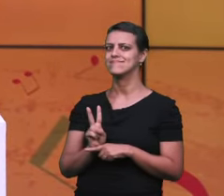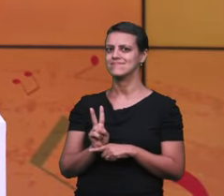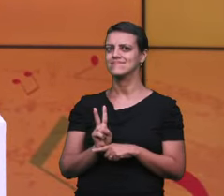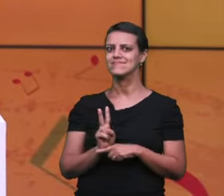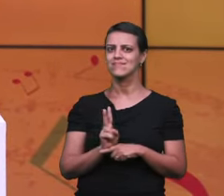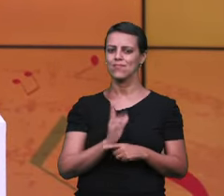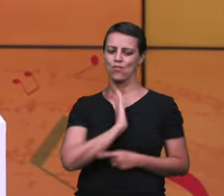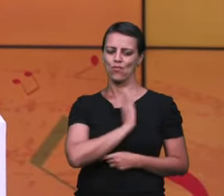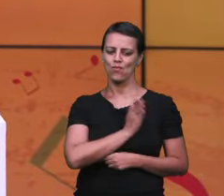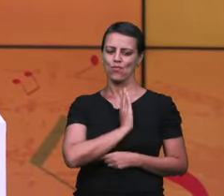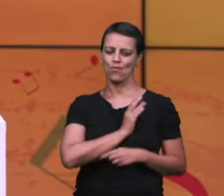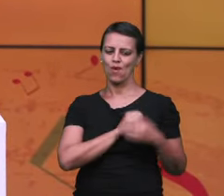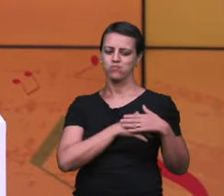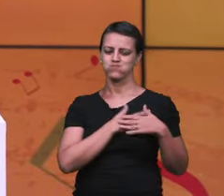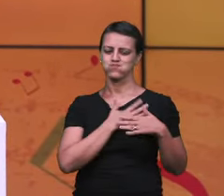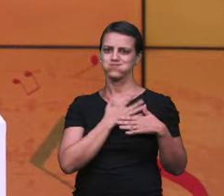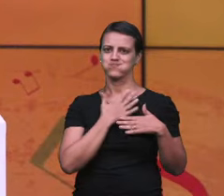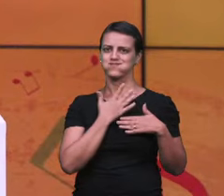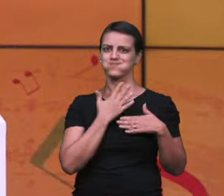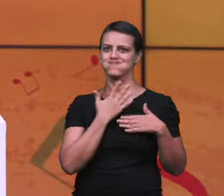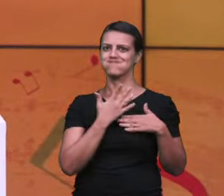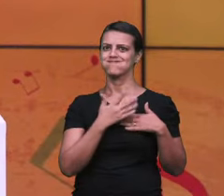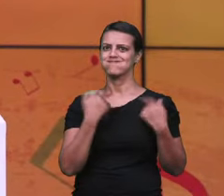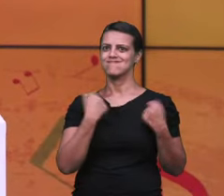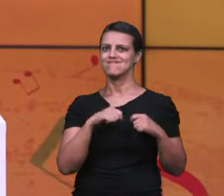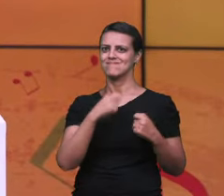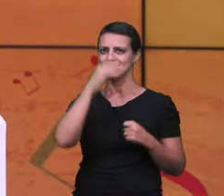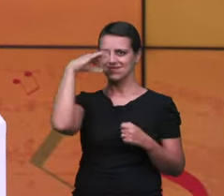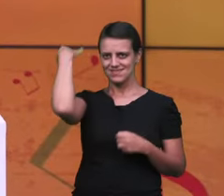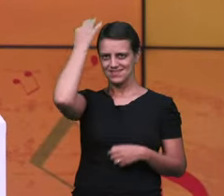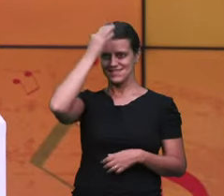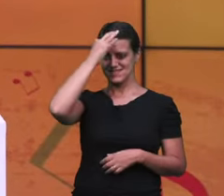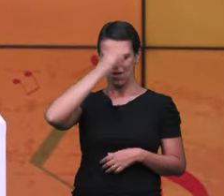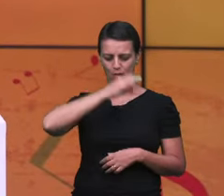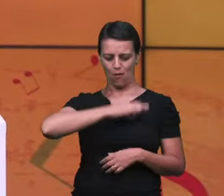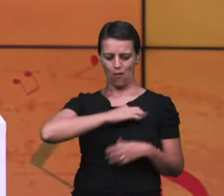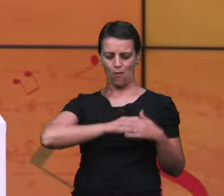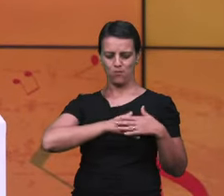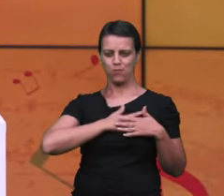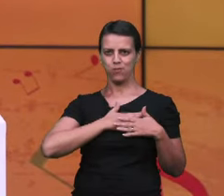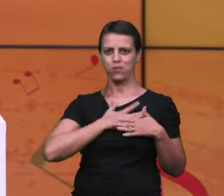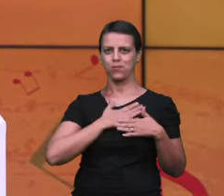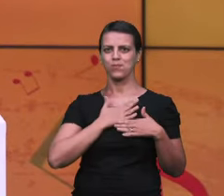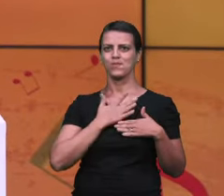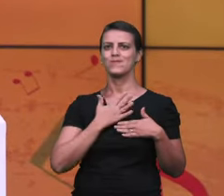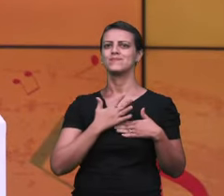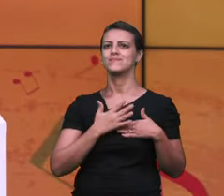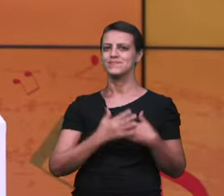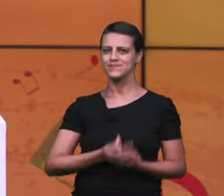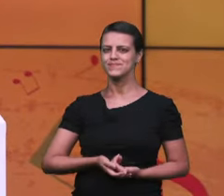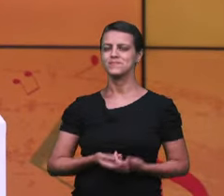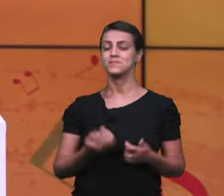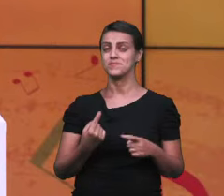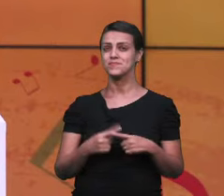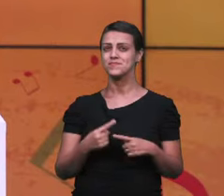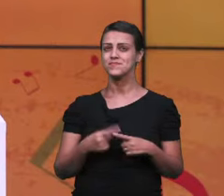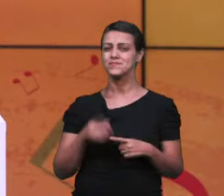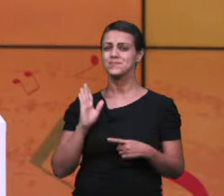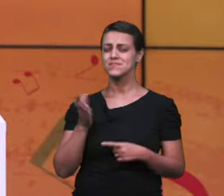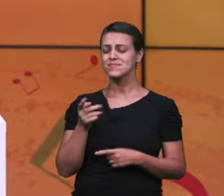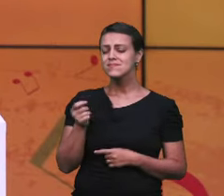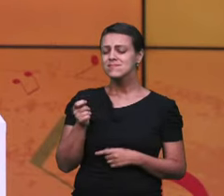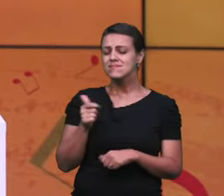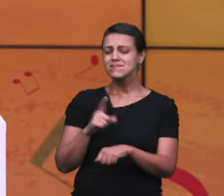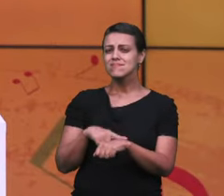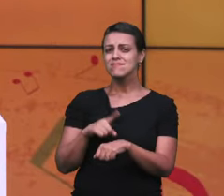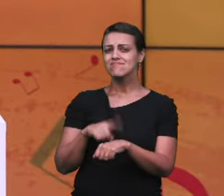candeia cheia, que é o nosso coração cheio do Espírito Santo, porque está chegando a